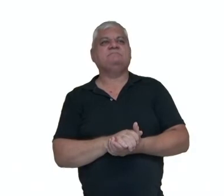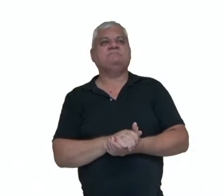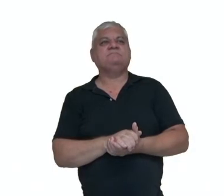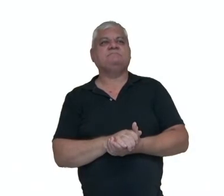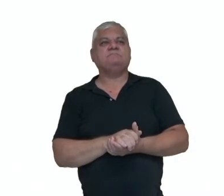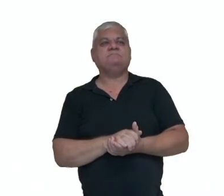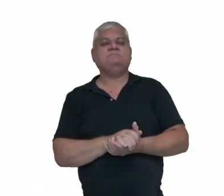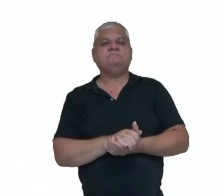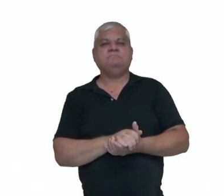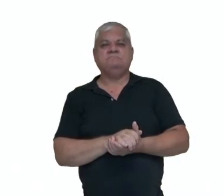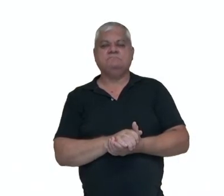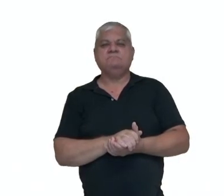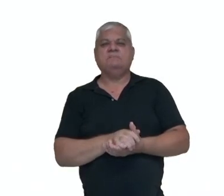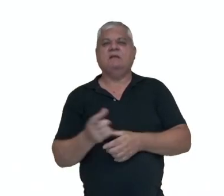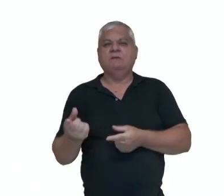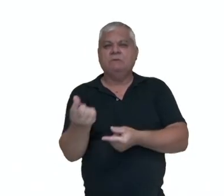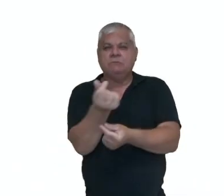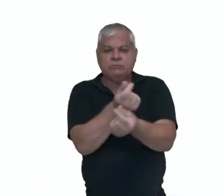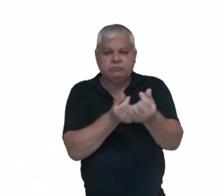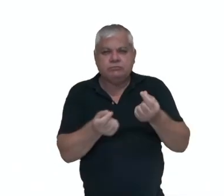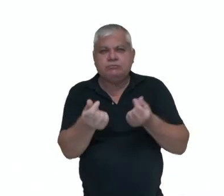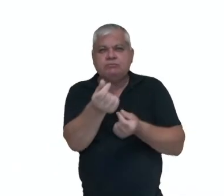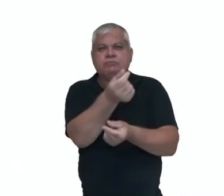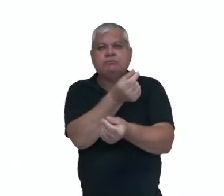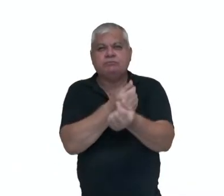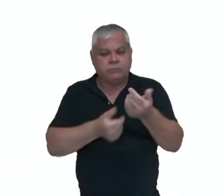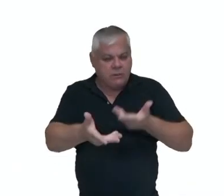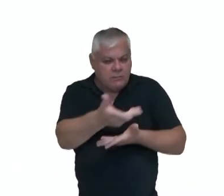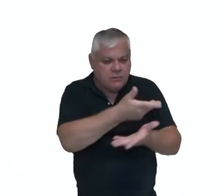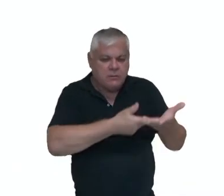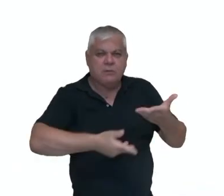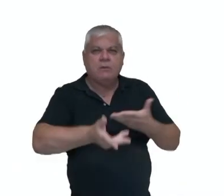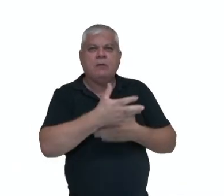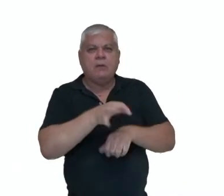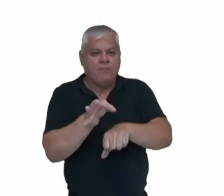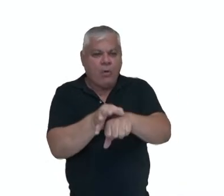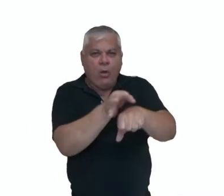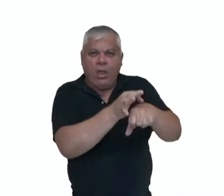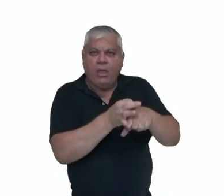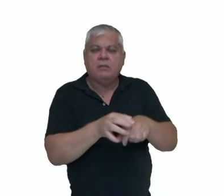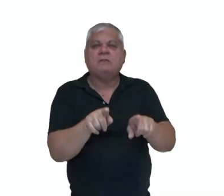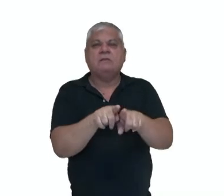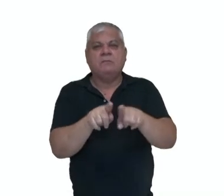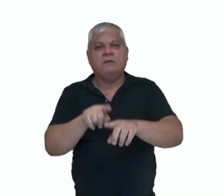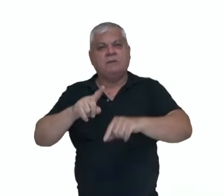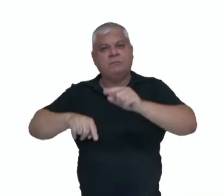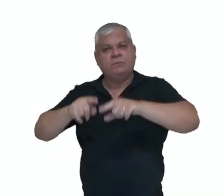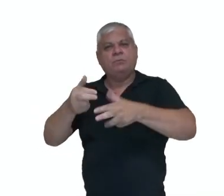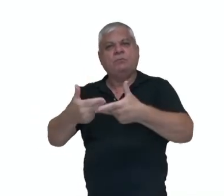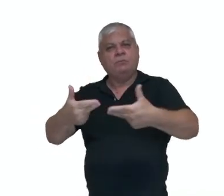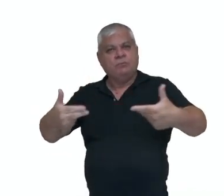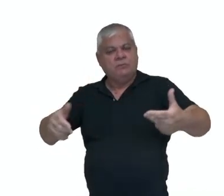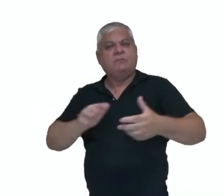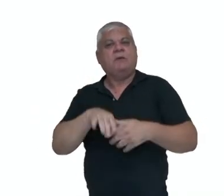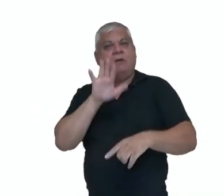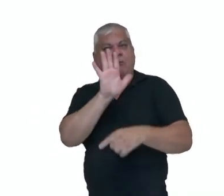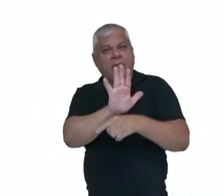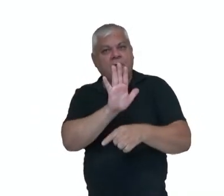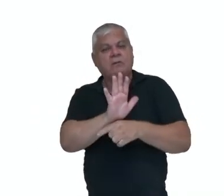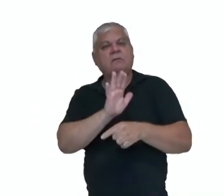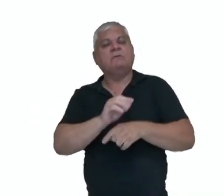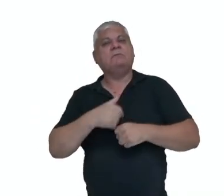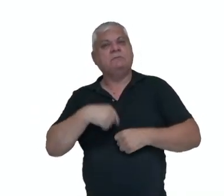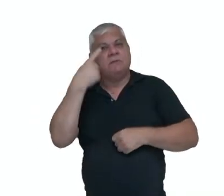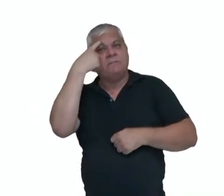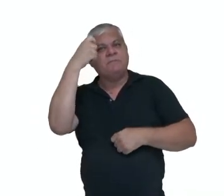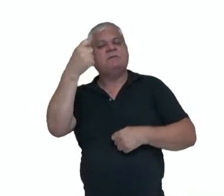O uso da moeda para as trocas comerciais que antes eram realizadas entre os produtos. Isso também favoreceu o pensamento